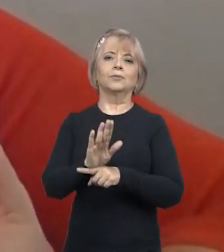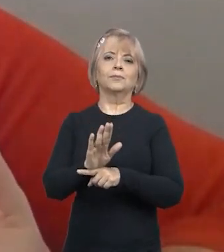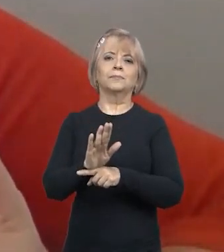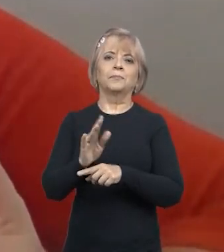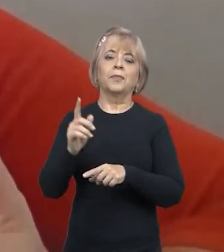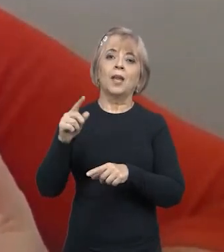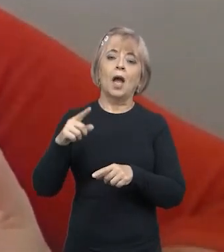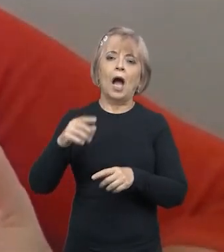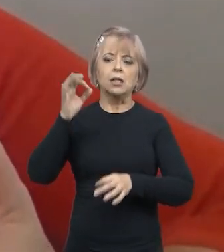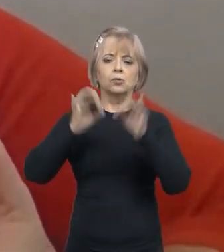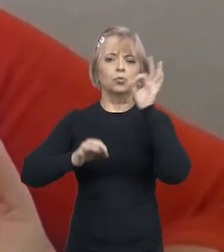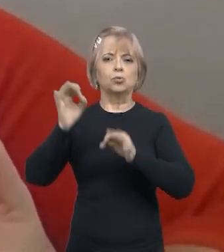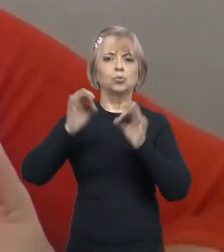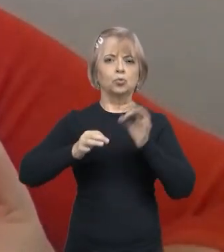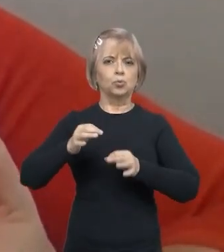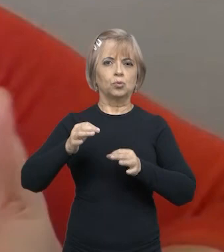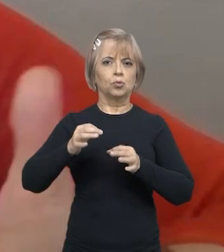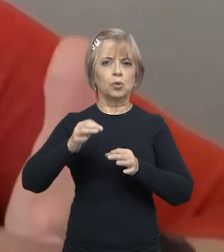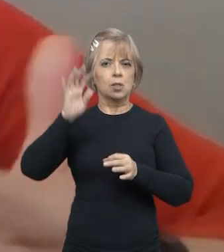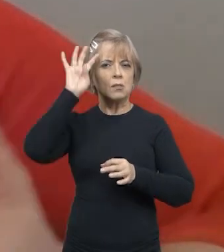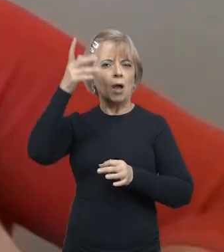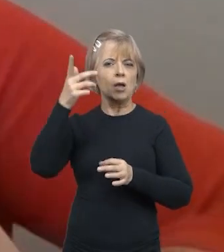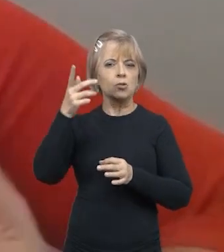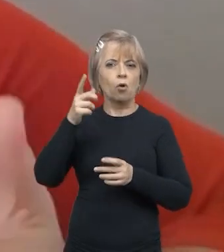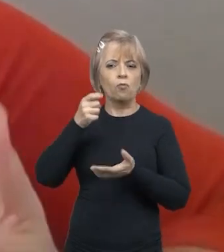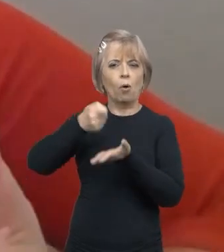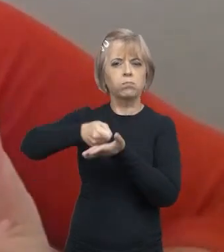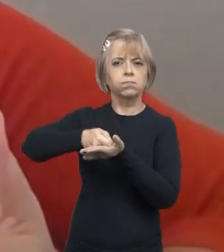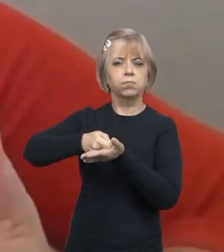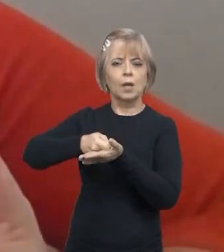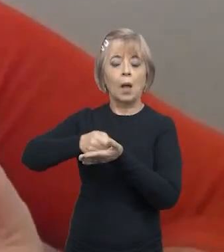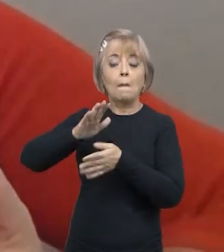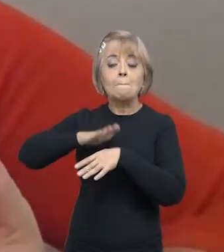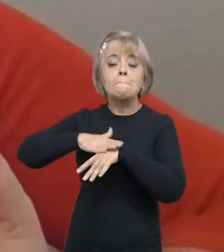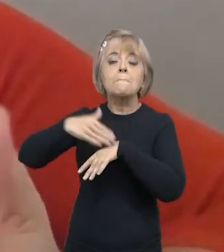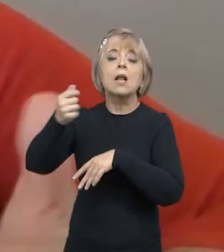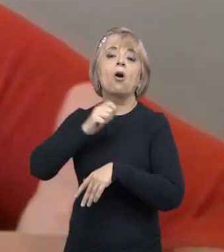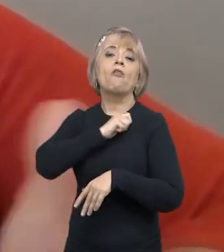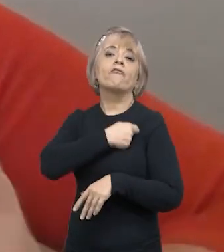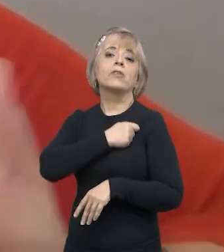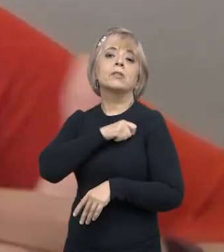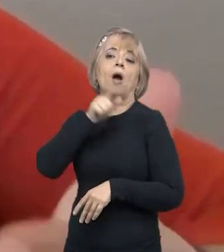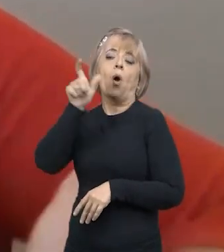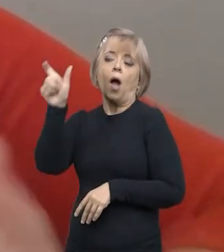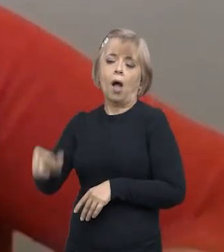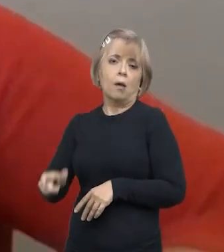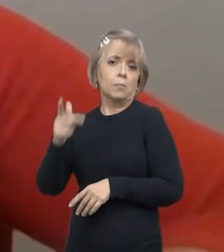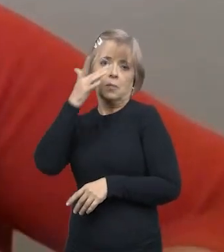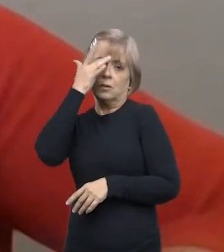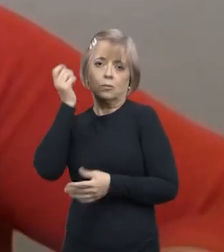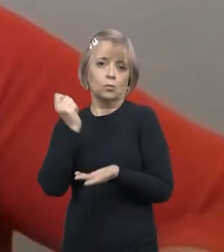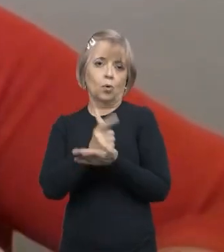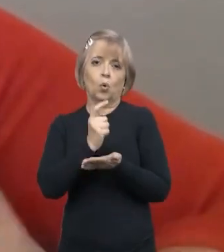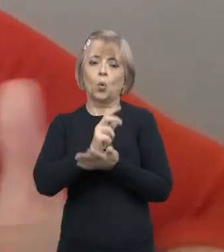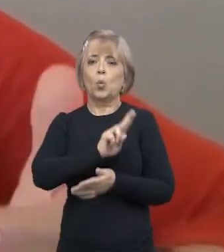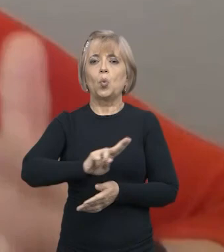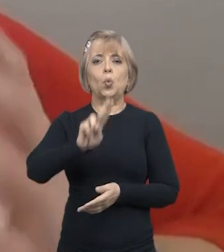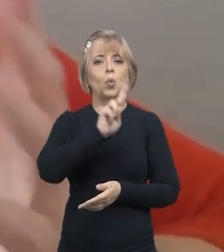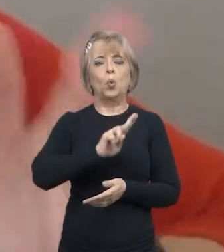decisões judiciais, todos os termos de ajustamento de conduta, o melhor fiscal é o próprio consumidor que está ali no dia a dia na relação com o